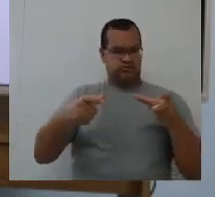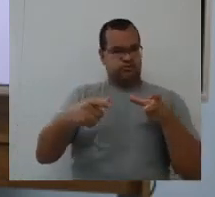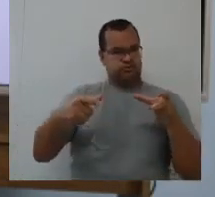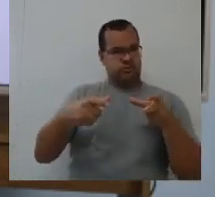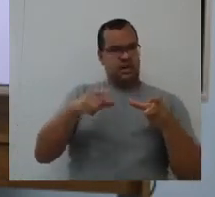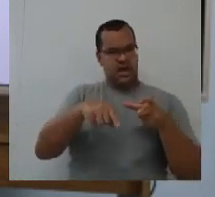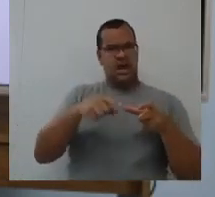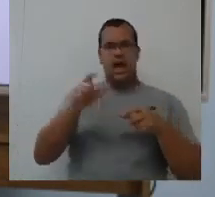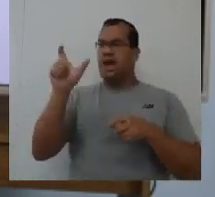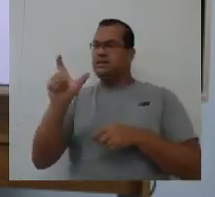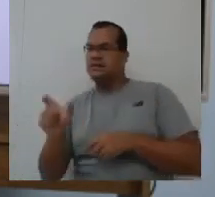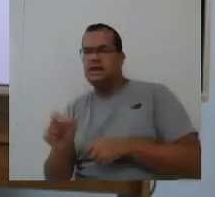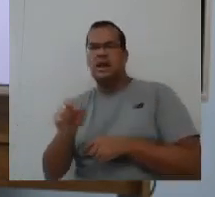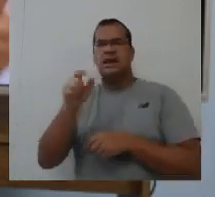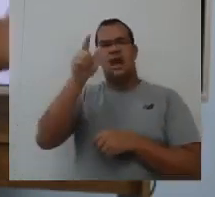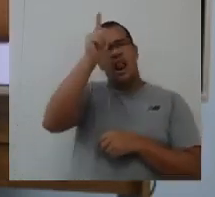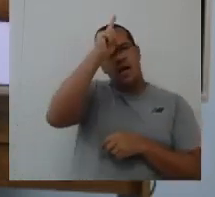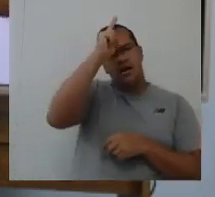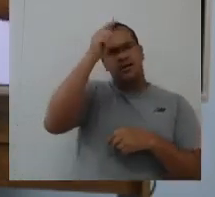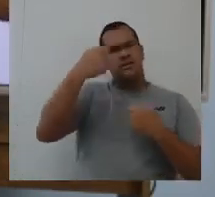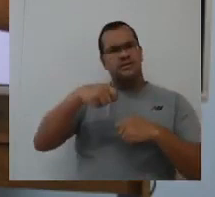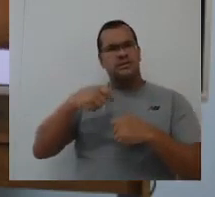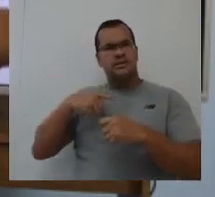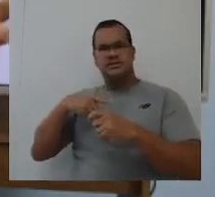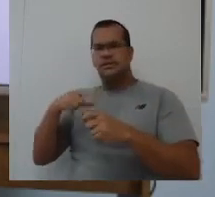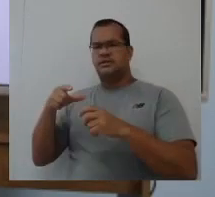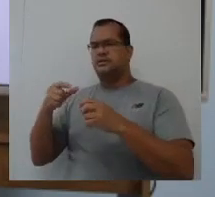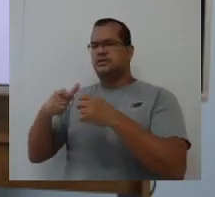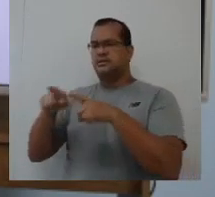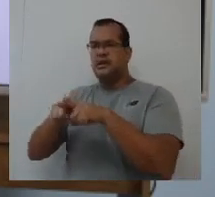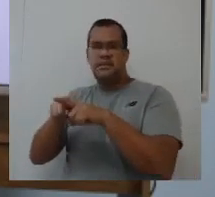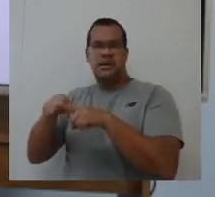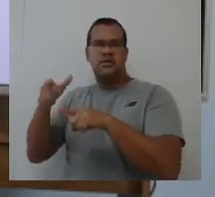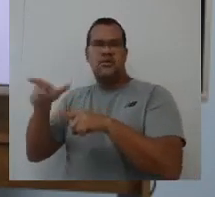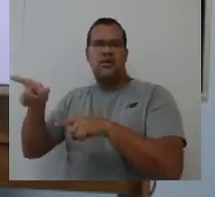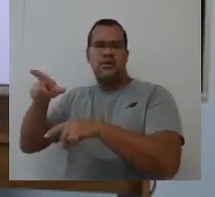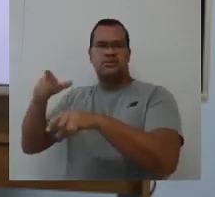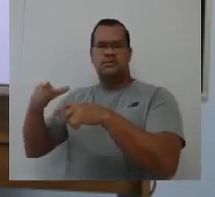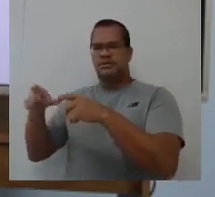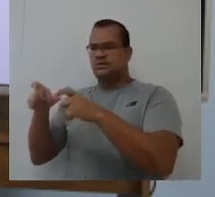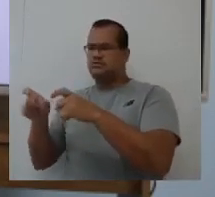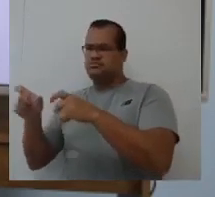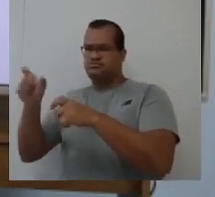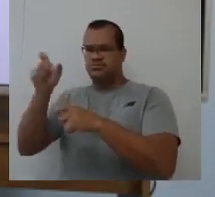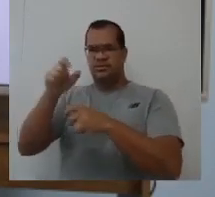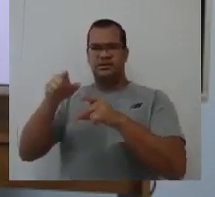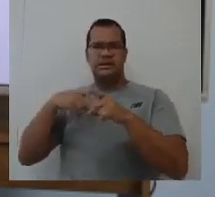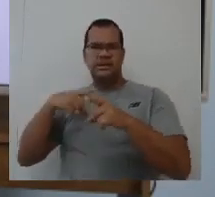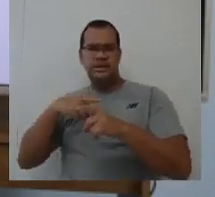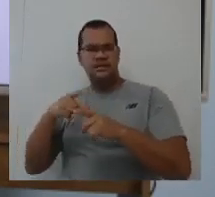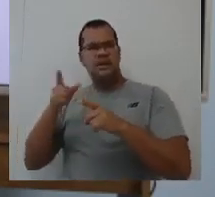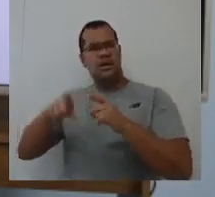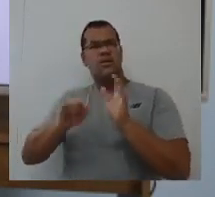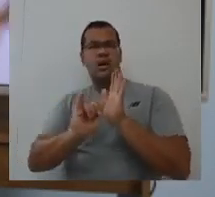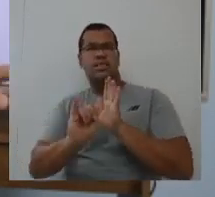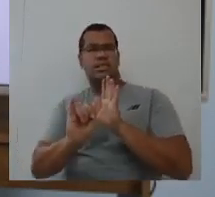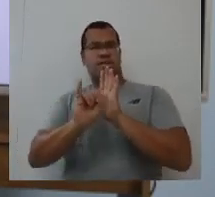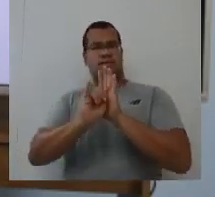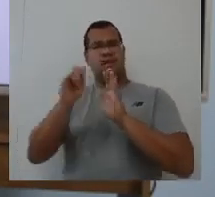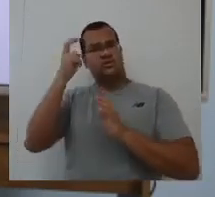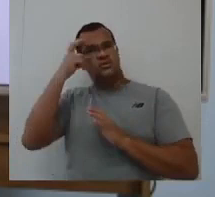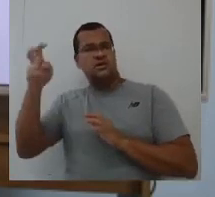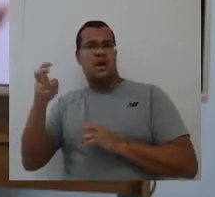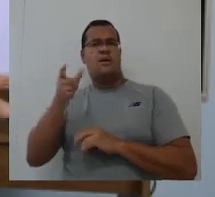isto, a Itália e a Alemanha promoveram a anexação de territórios vizinhos que mantinham mesma identidade cultural,